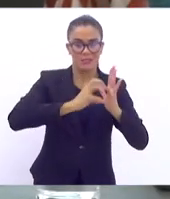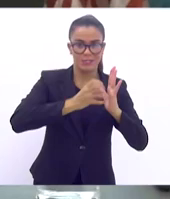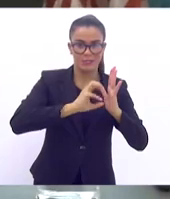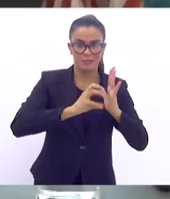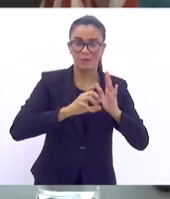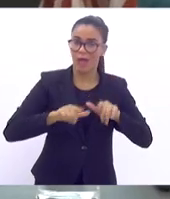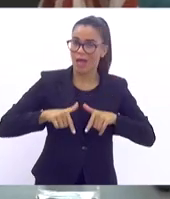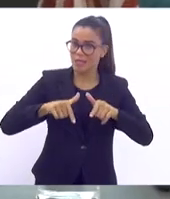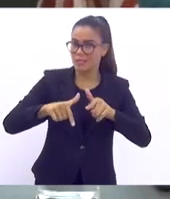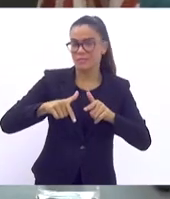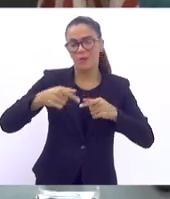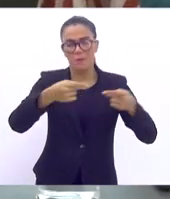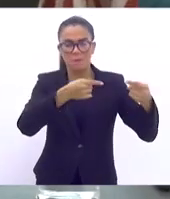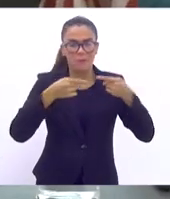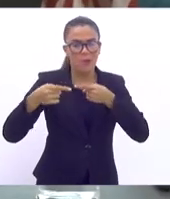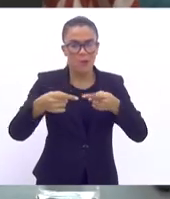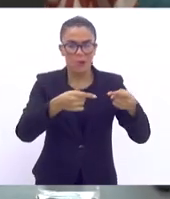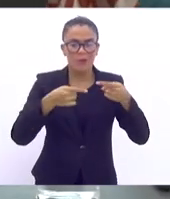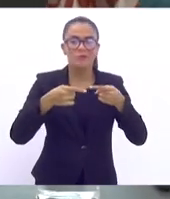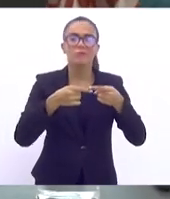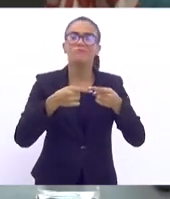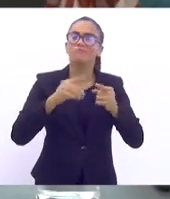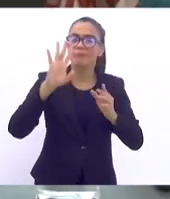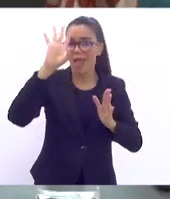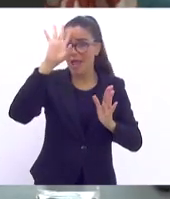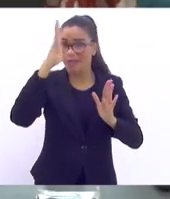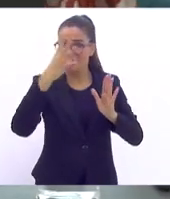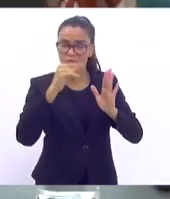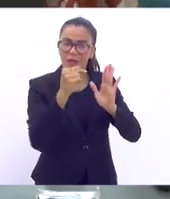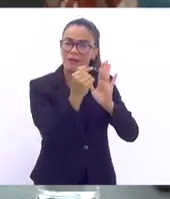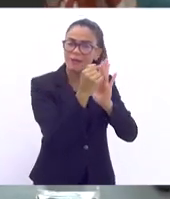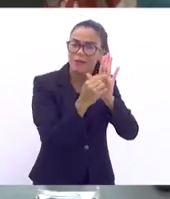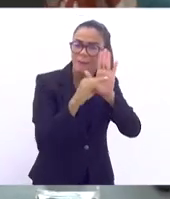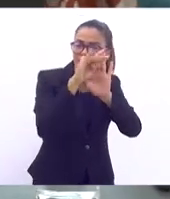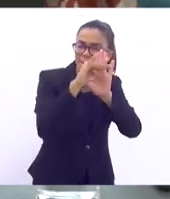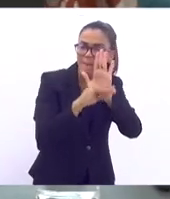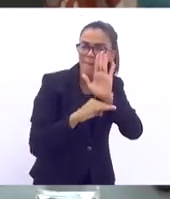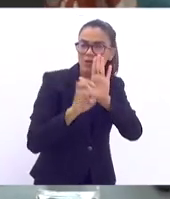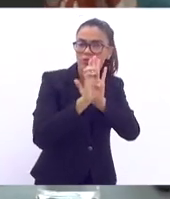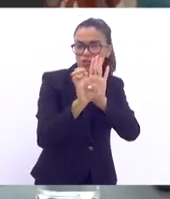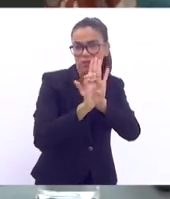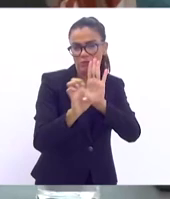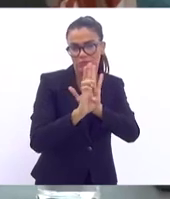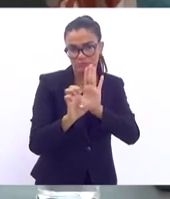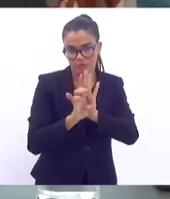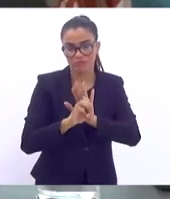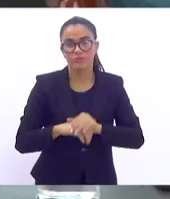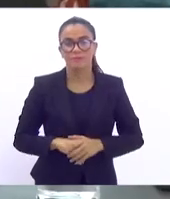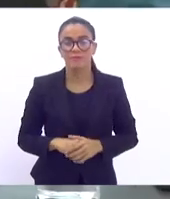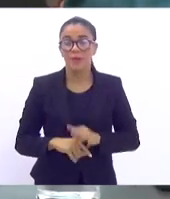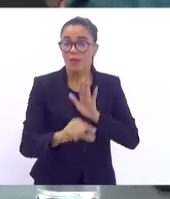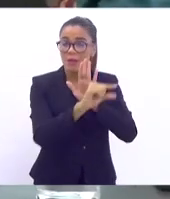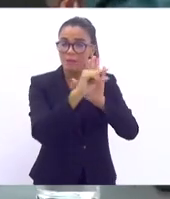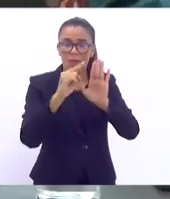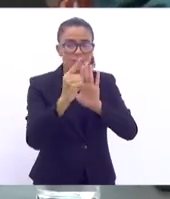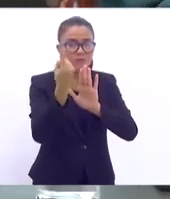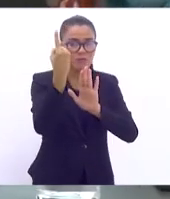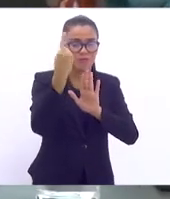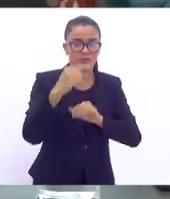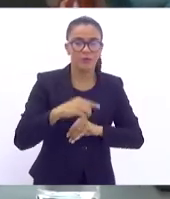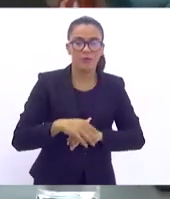política definida no seu estatuto e na sua denominação parágrafo único